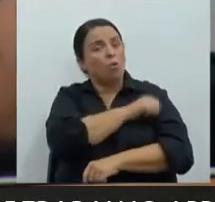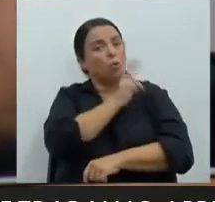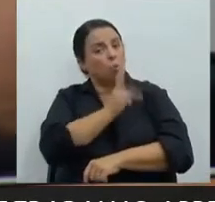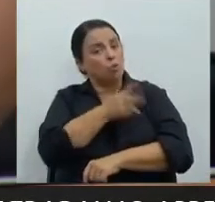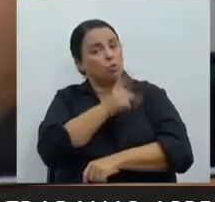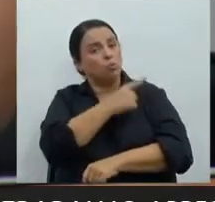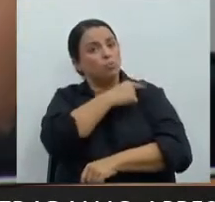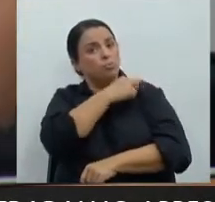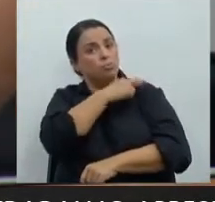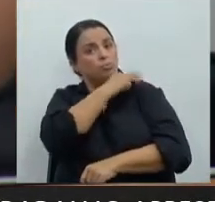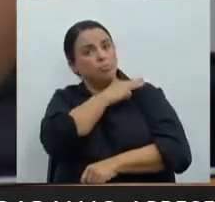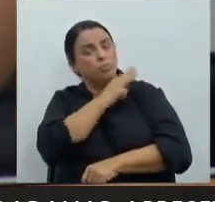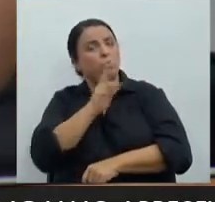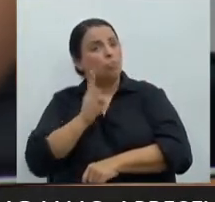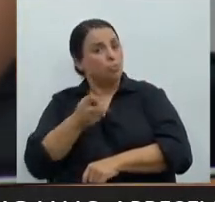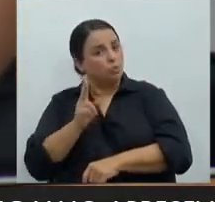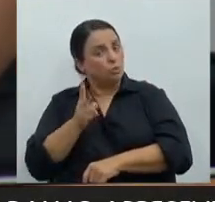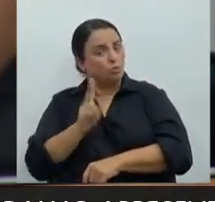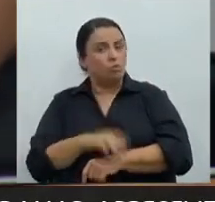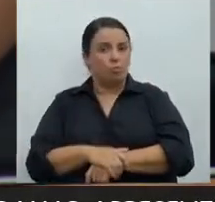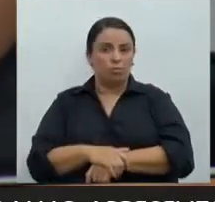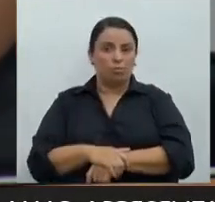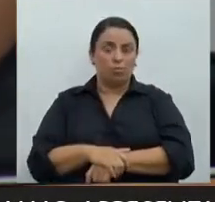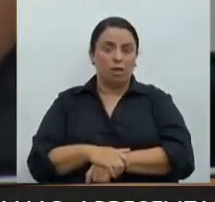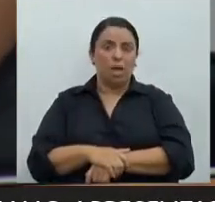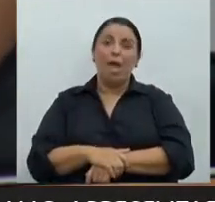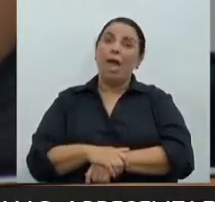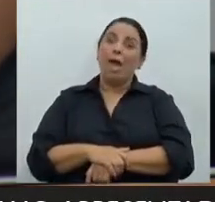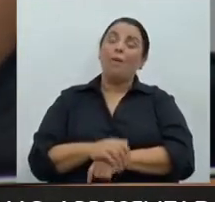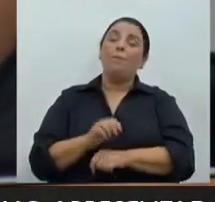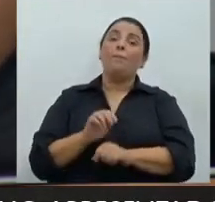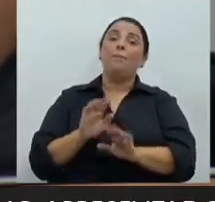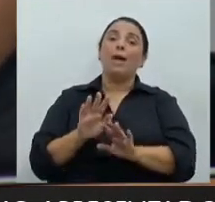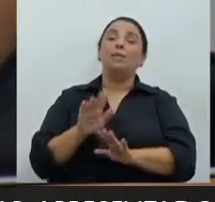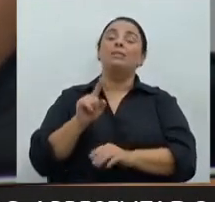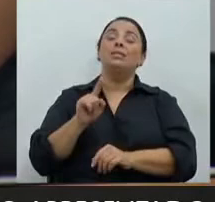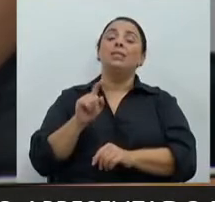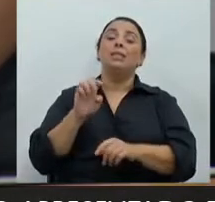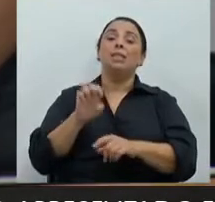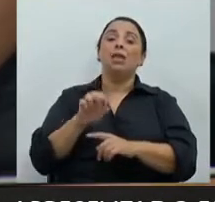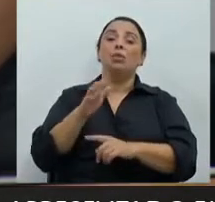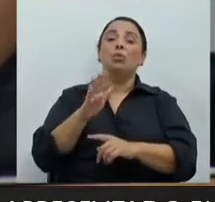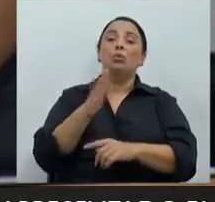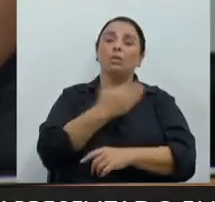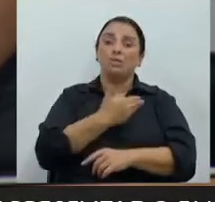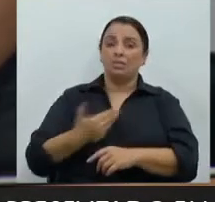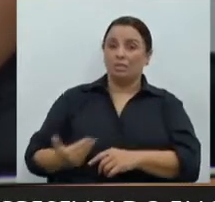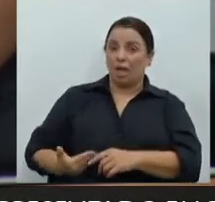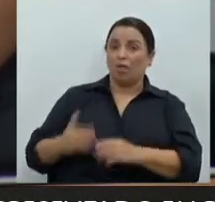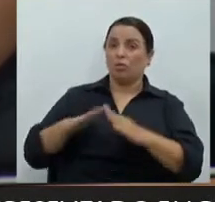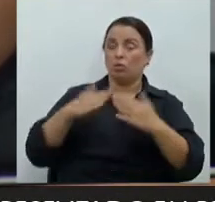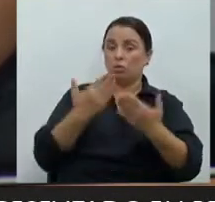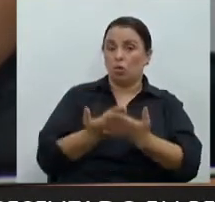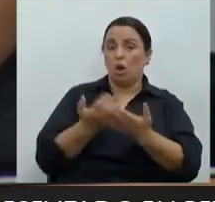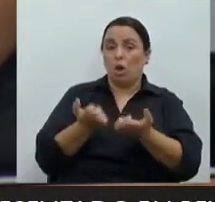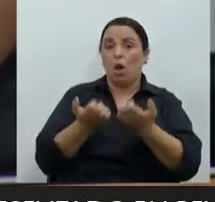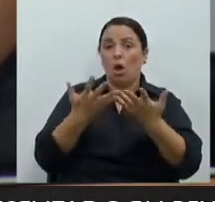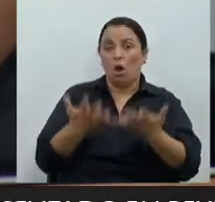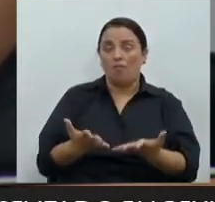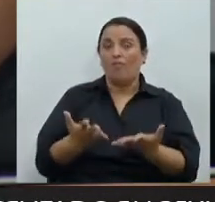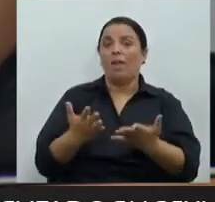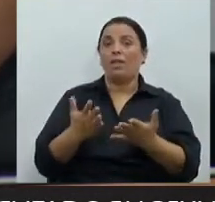médio. Quando ofertamos o profissionalizante na rede, nós estamos ofertando a todos os estudantes. Nós